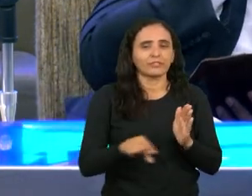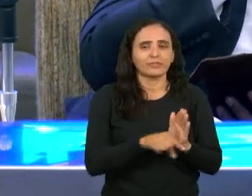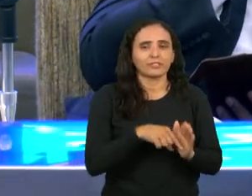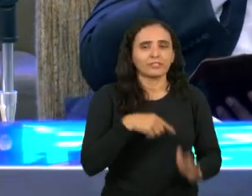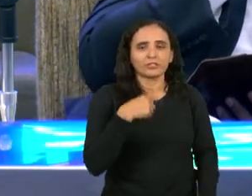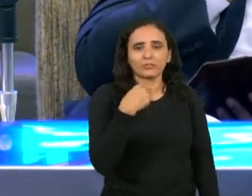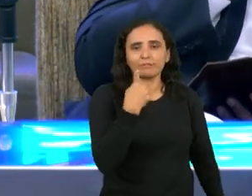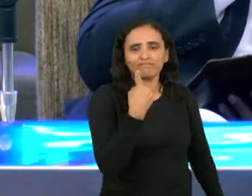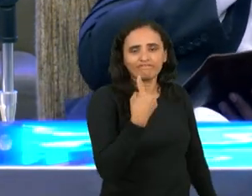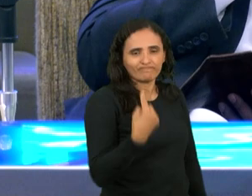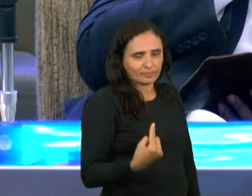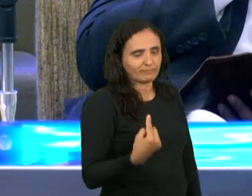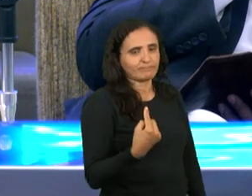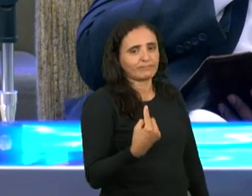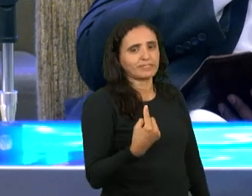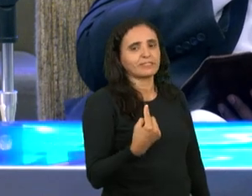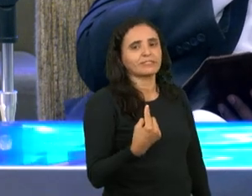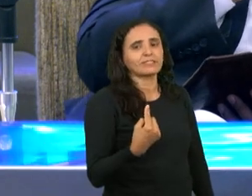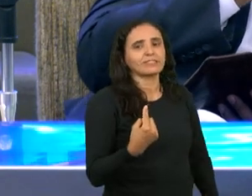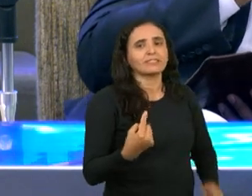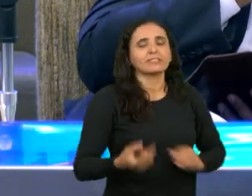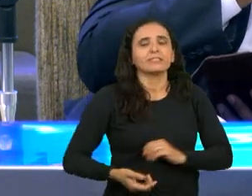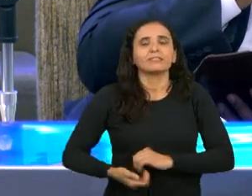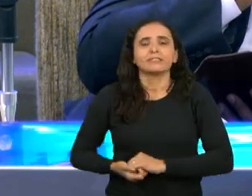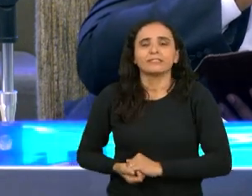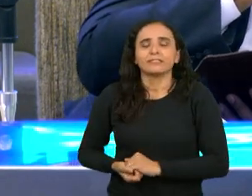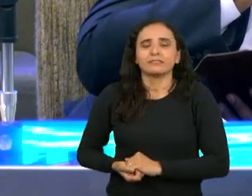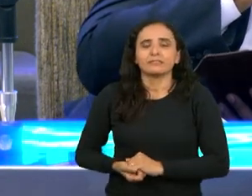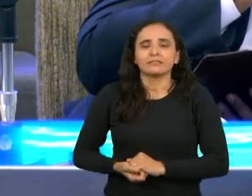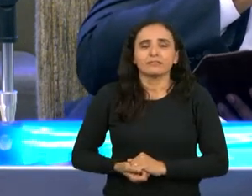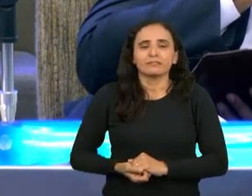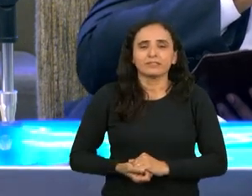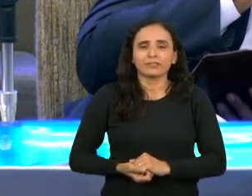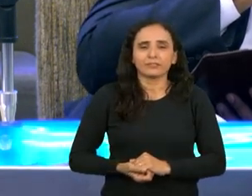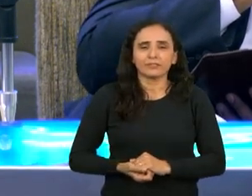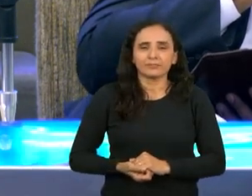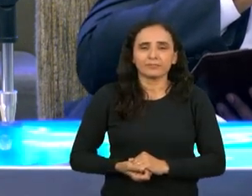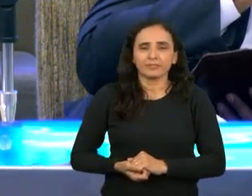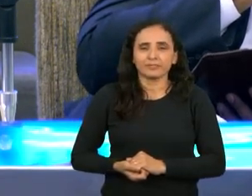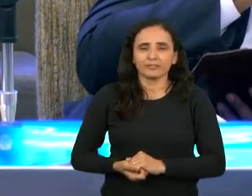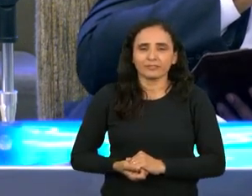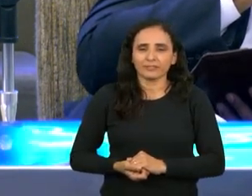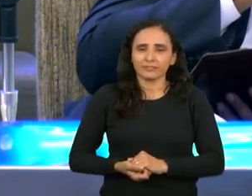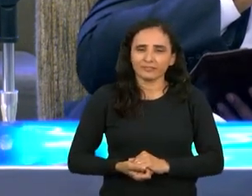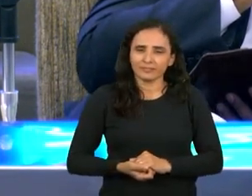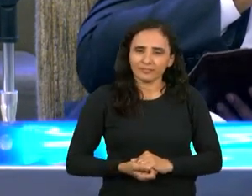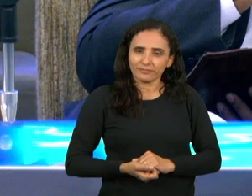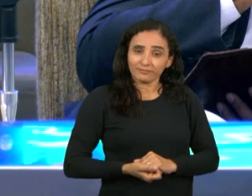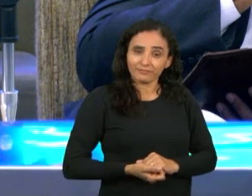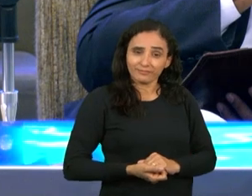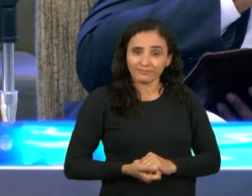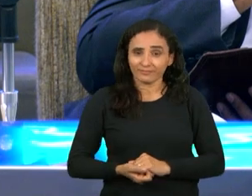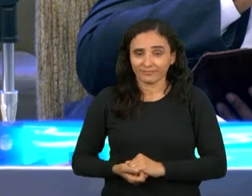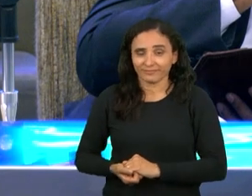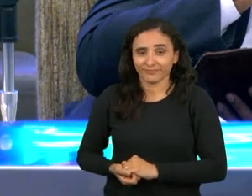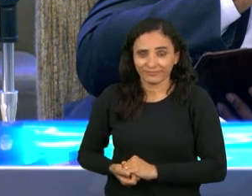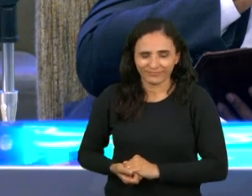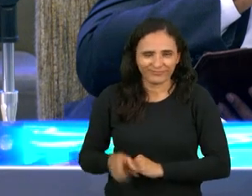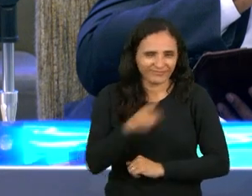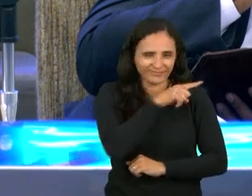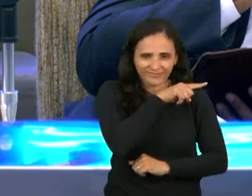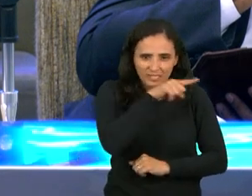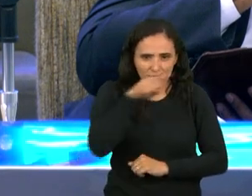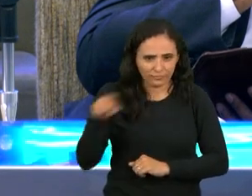primeiro e segundo onde Paulo diz as palavras que foram citadas por mim aqui diz assim e